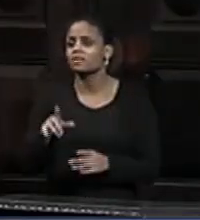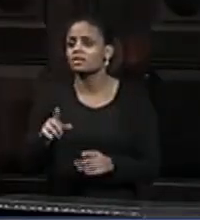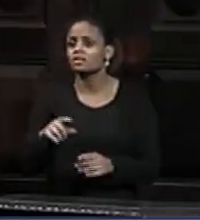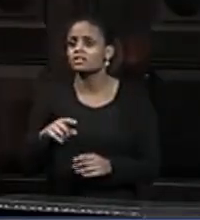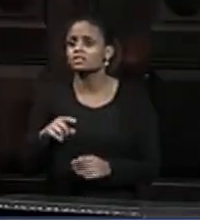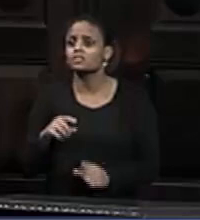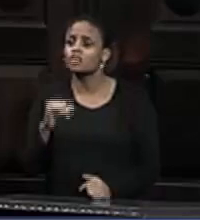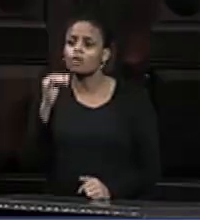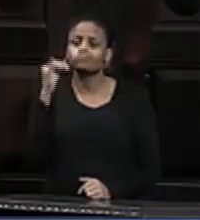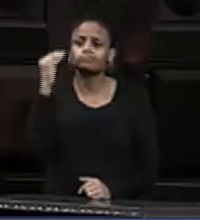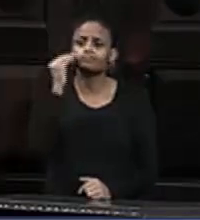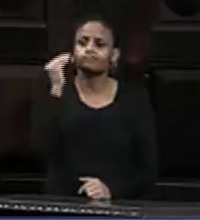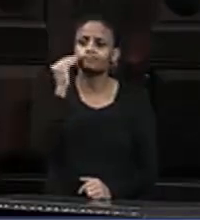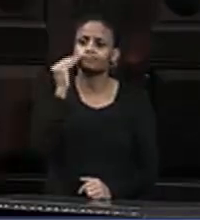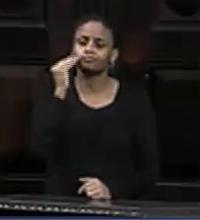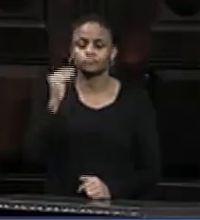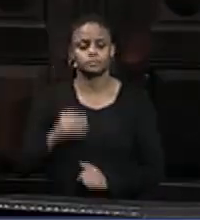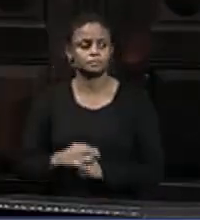um experimento.